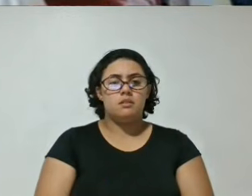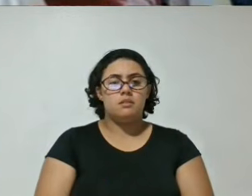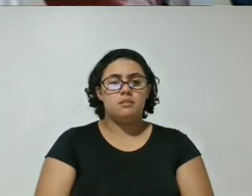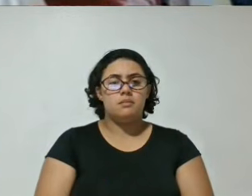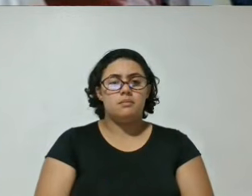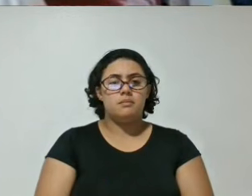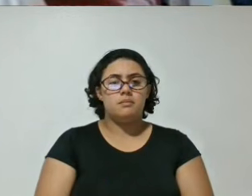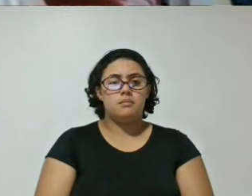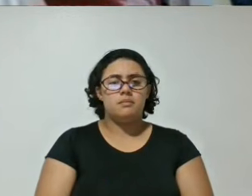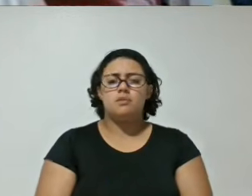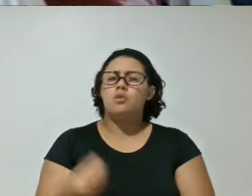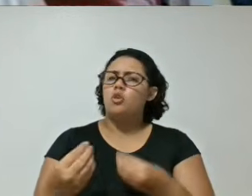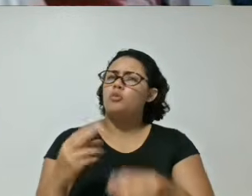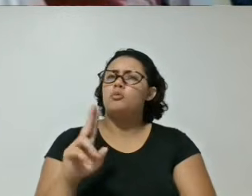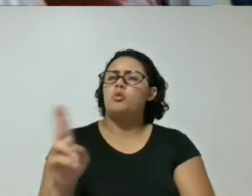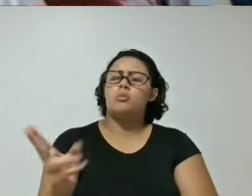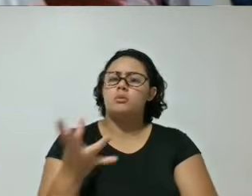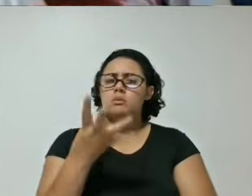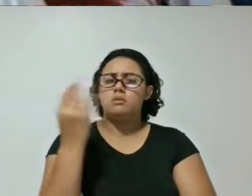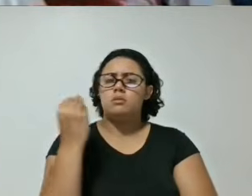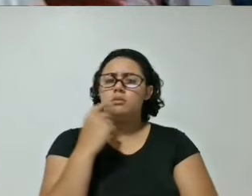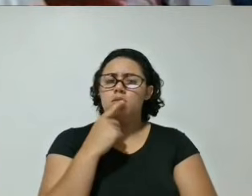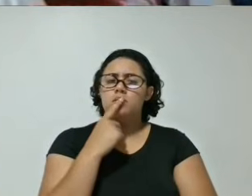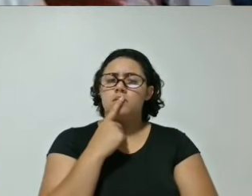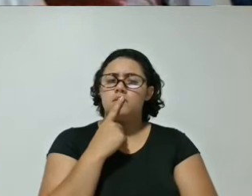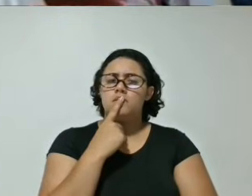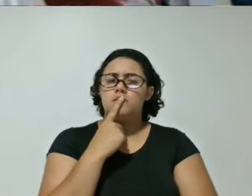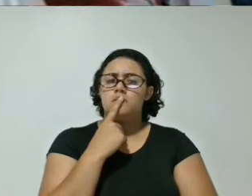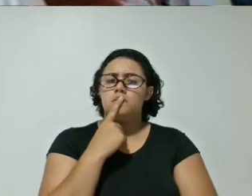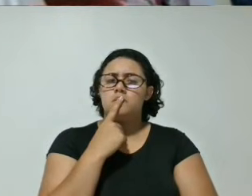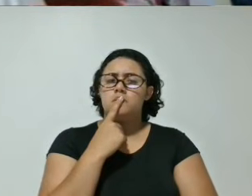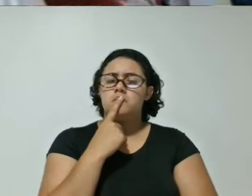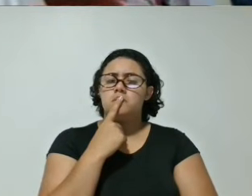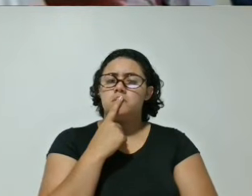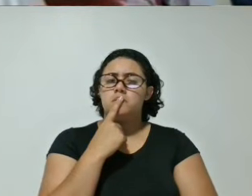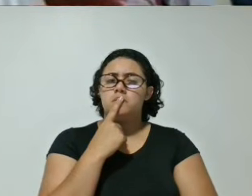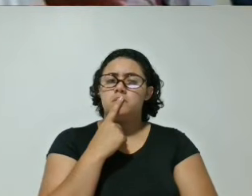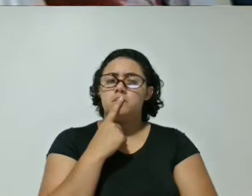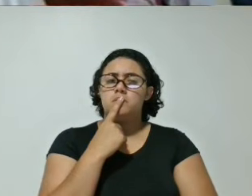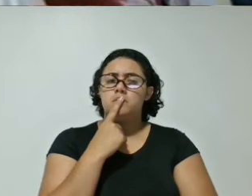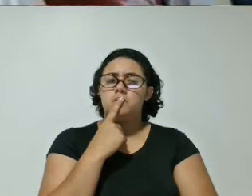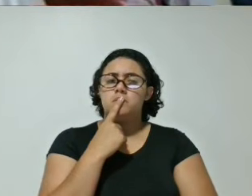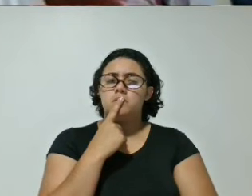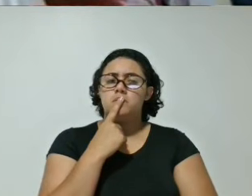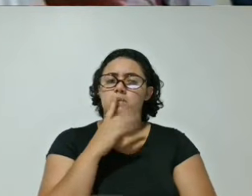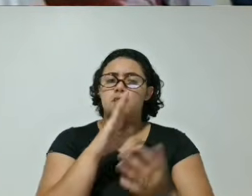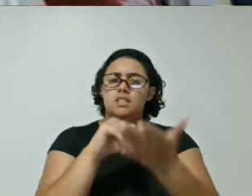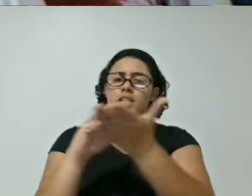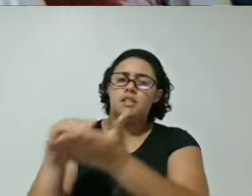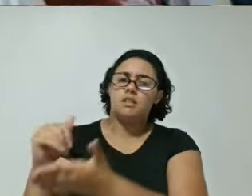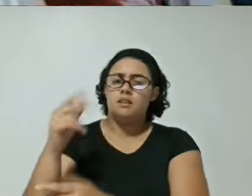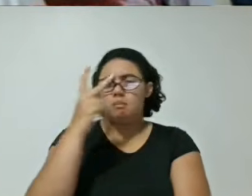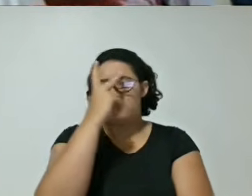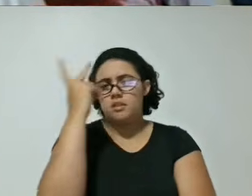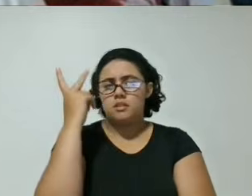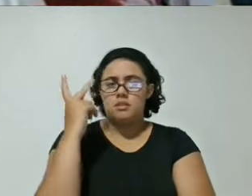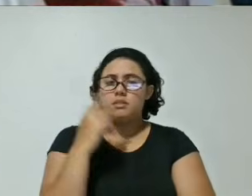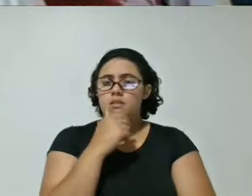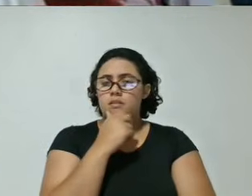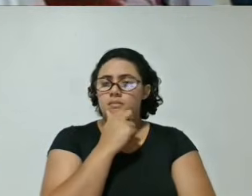como é que chama isso, gente? De expropriação, não é? Quando você tira as pessoas eu esqueci, me fugiu